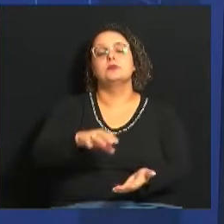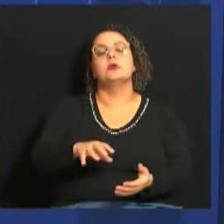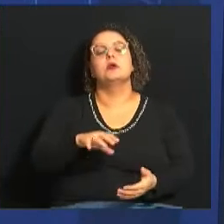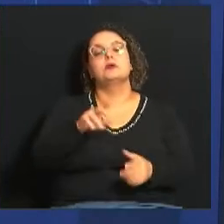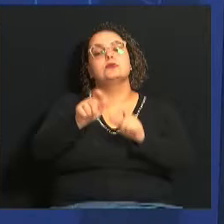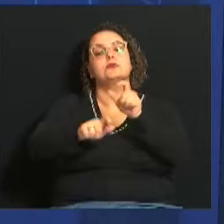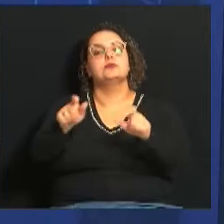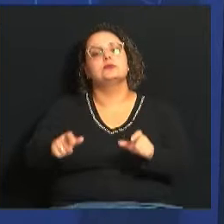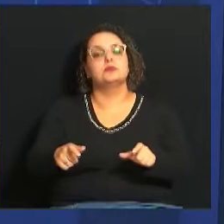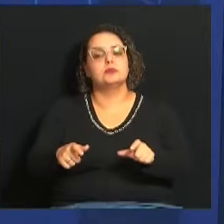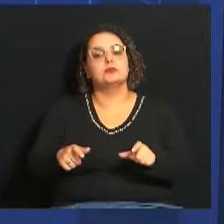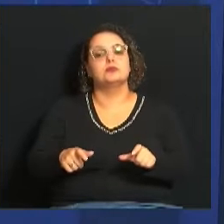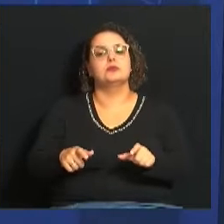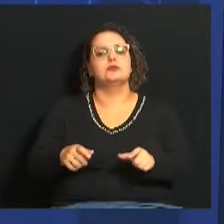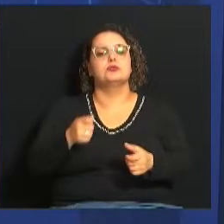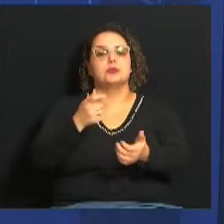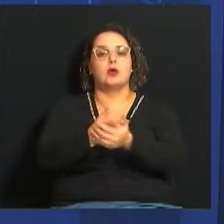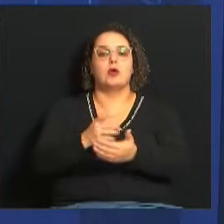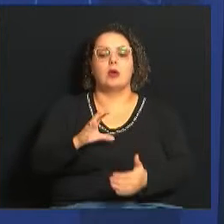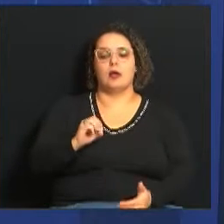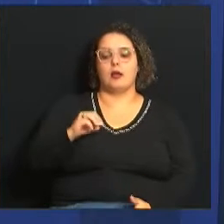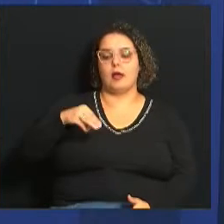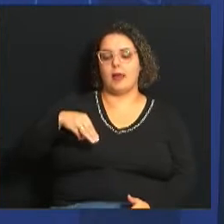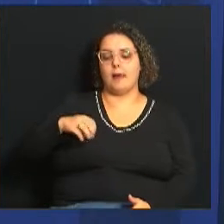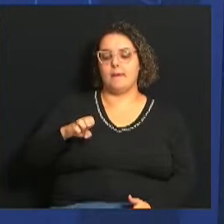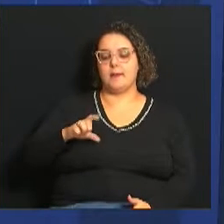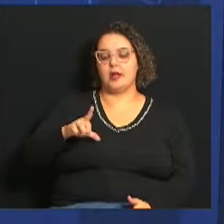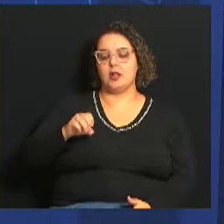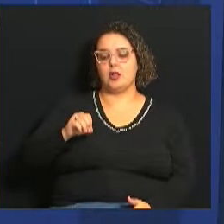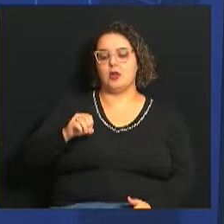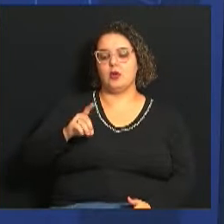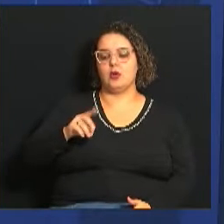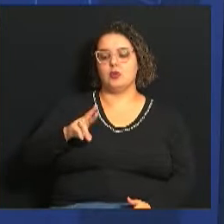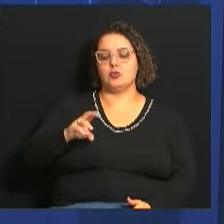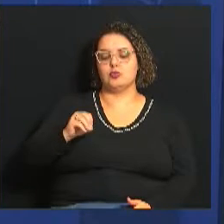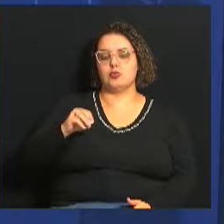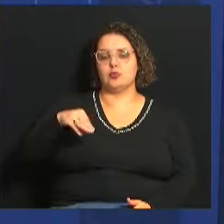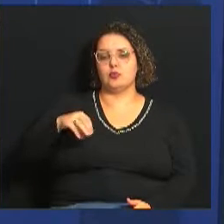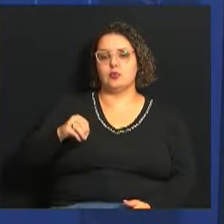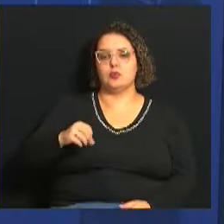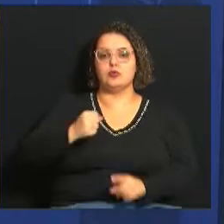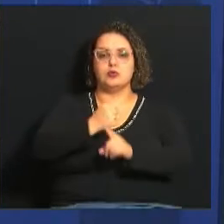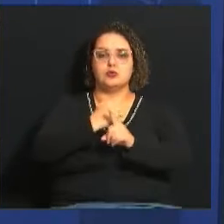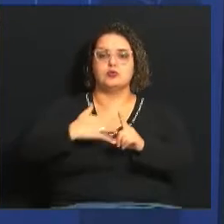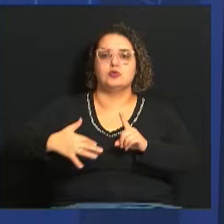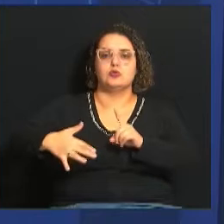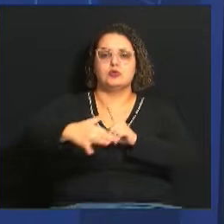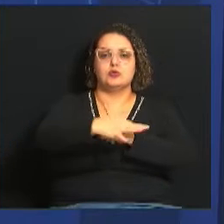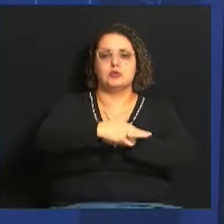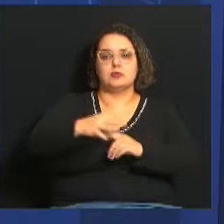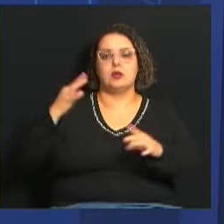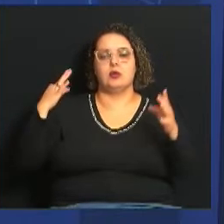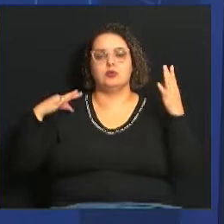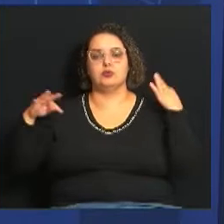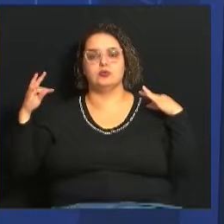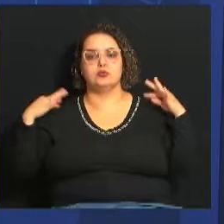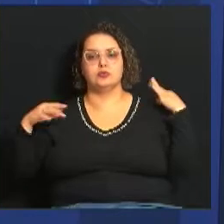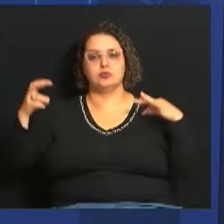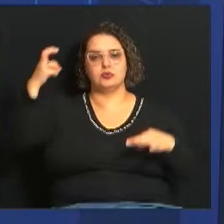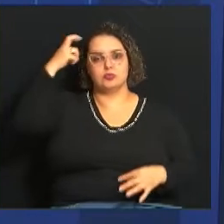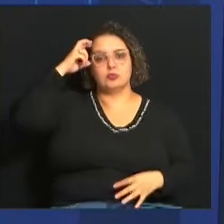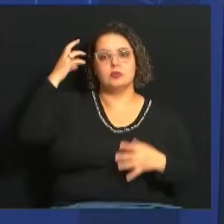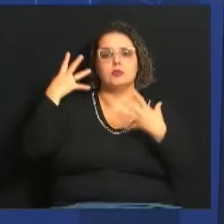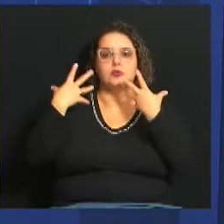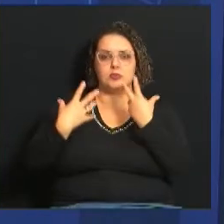o Camelódromo, como de interesse cultural, social e turístico para Campinas, foi sancionado